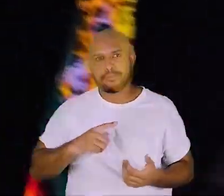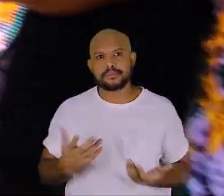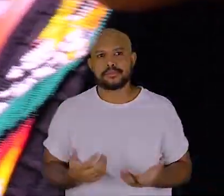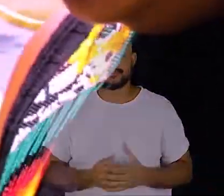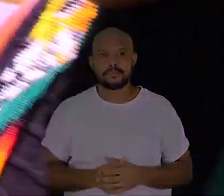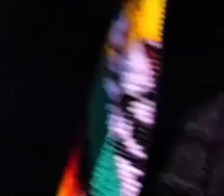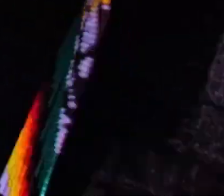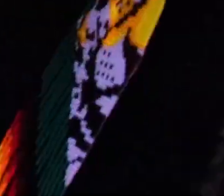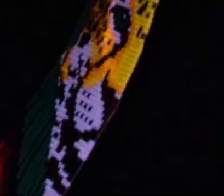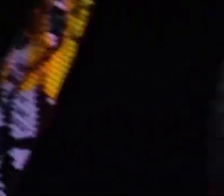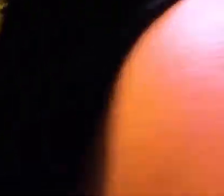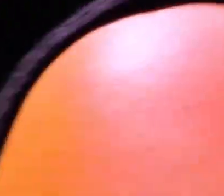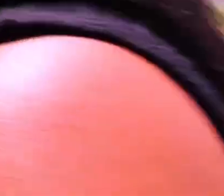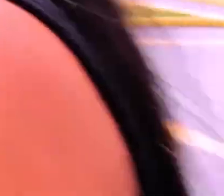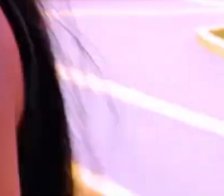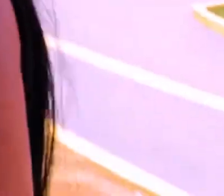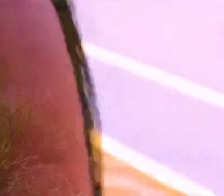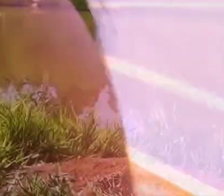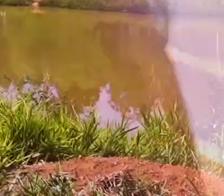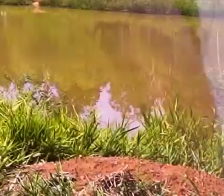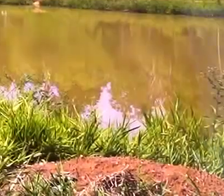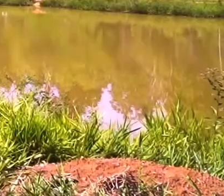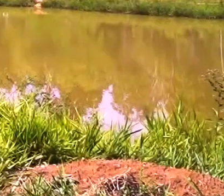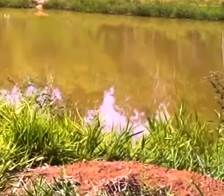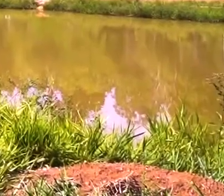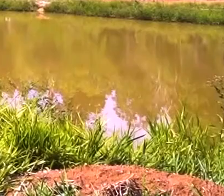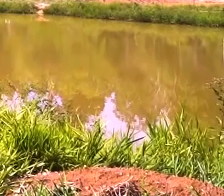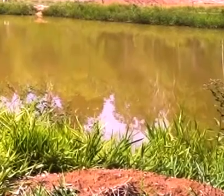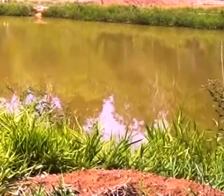da universidade em si, né?